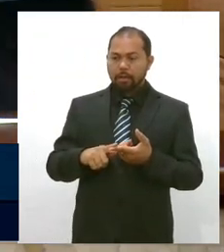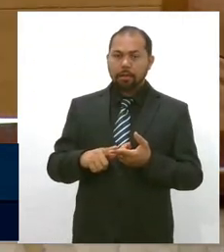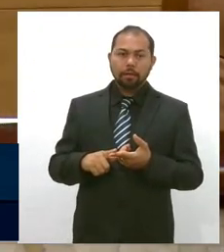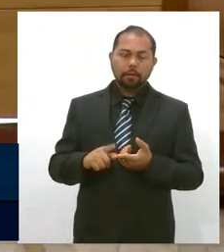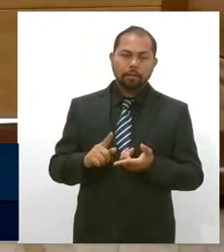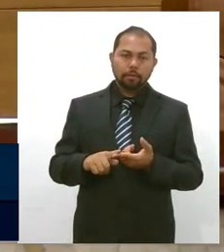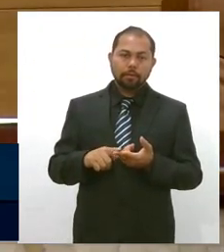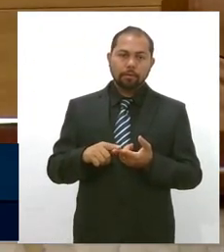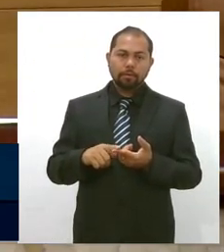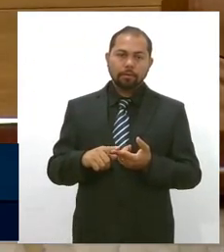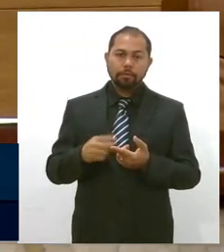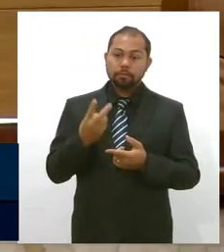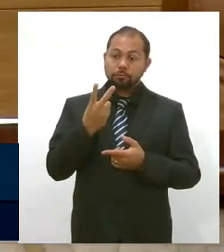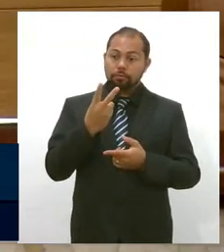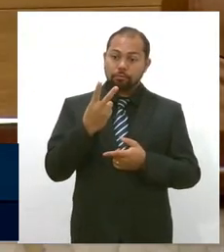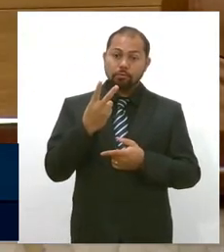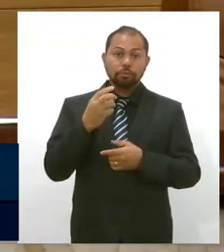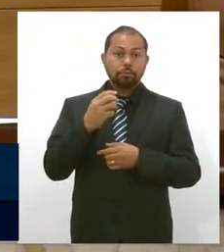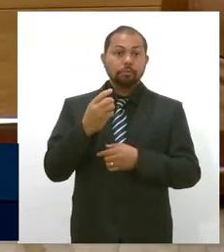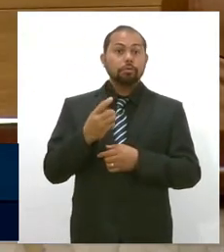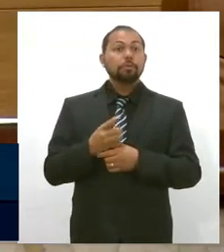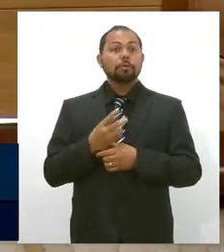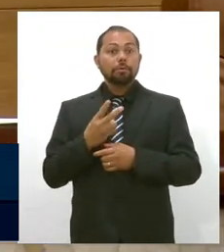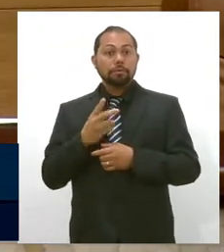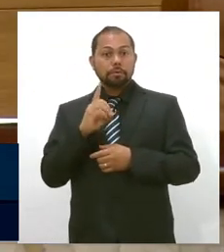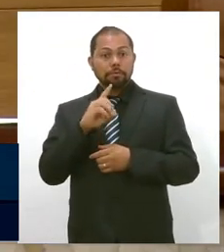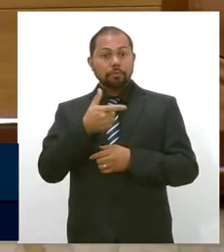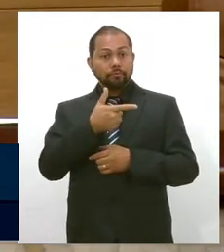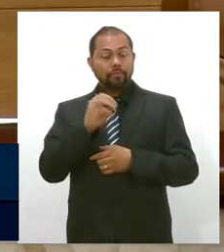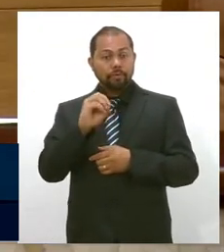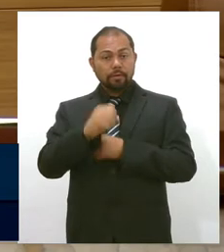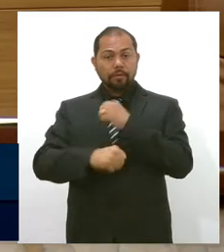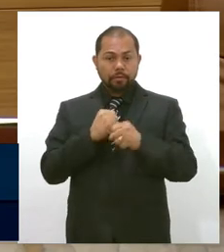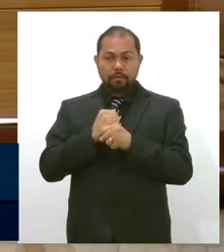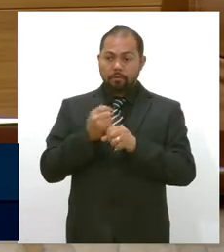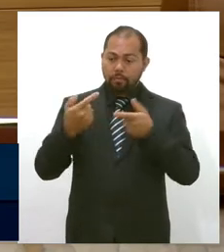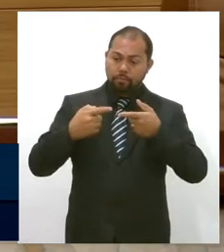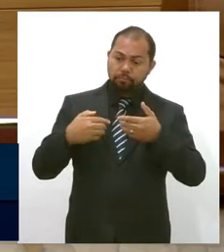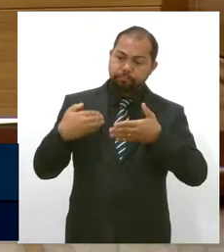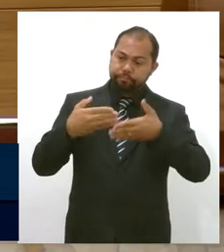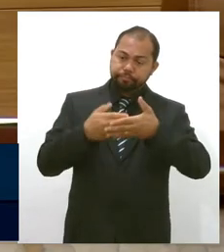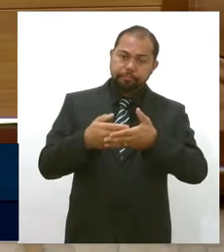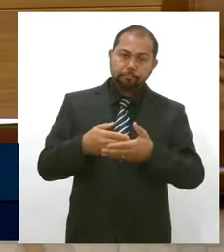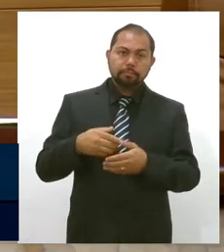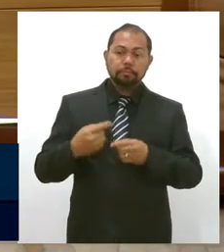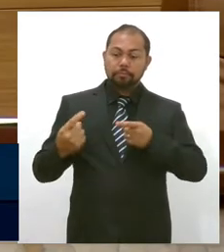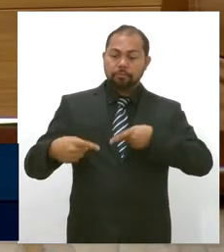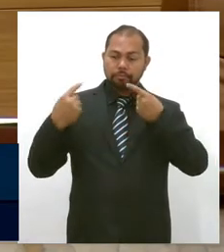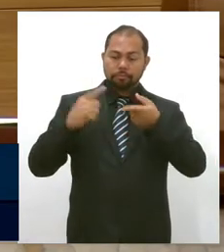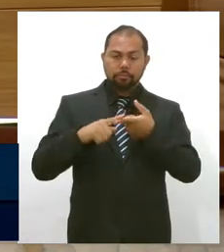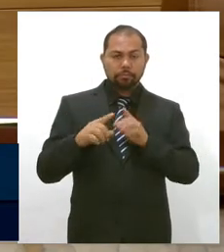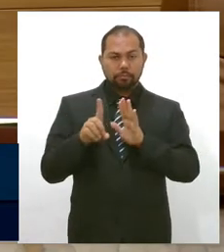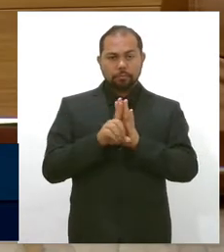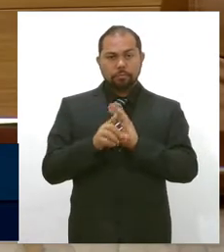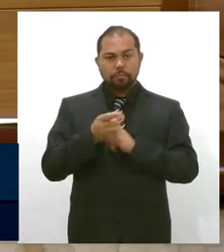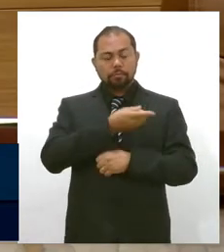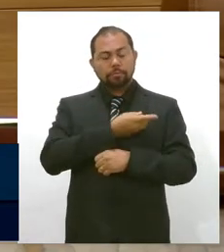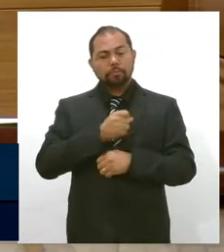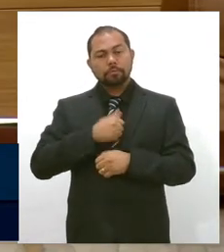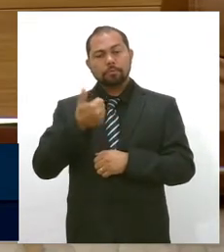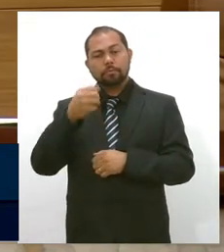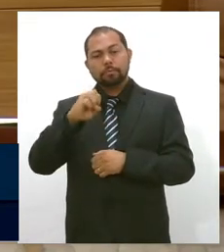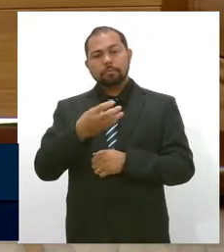da Lei de Libras no Brasil, Avanços e Desafios, em virtude dos 20 anos da Lei de número 10.436, de 2002, que institui